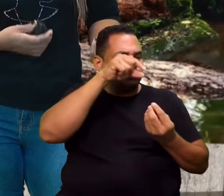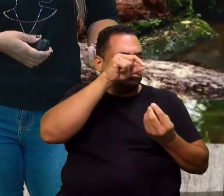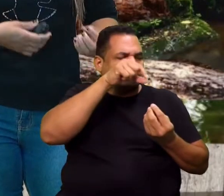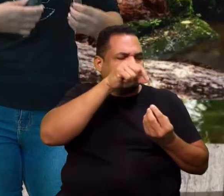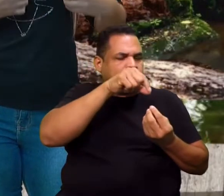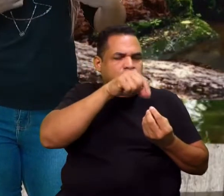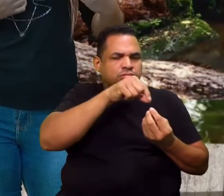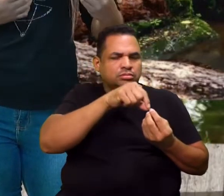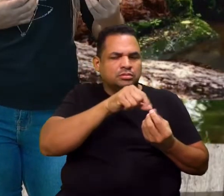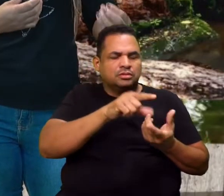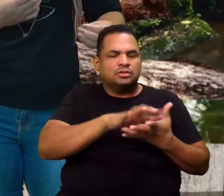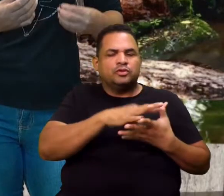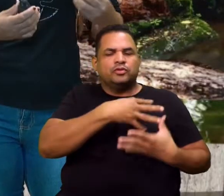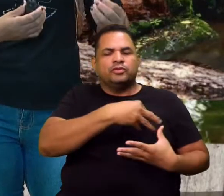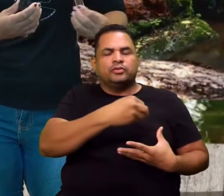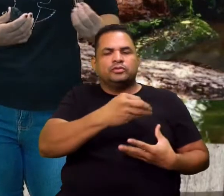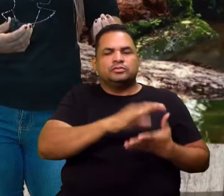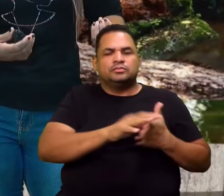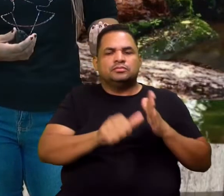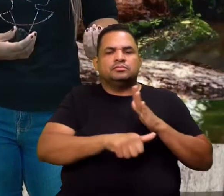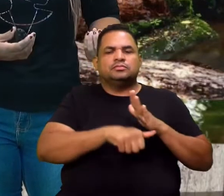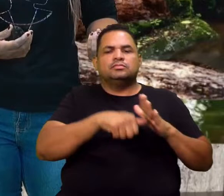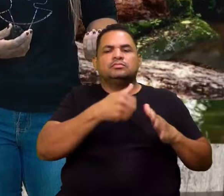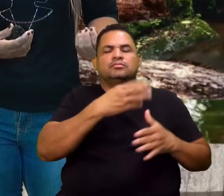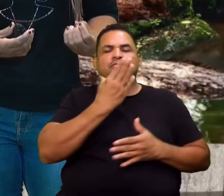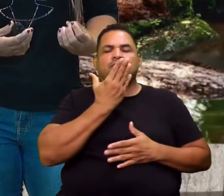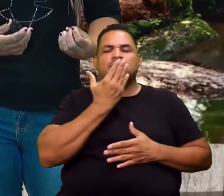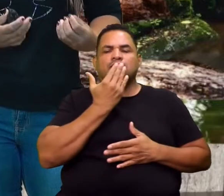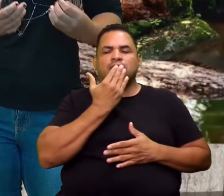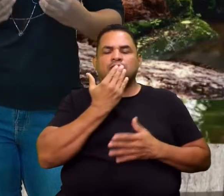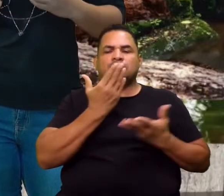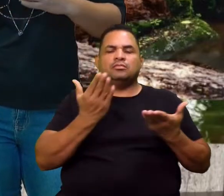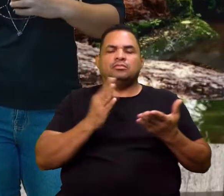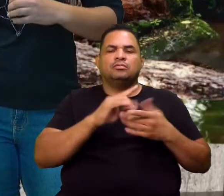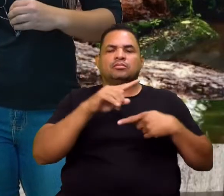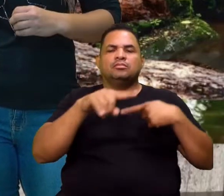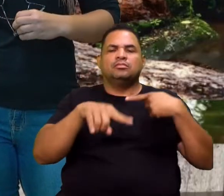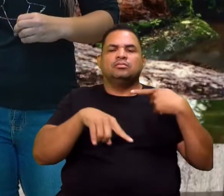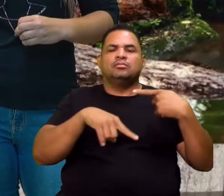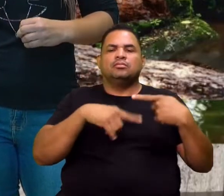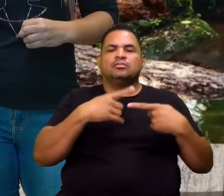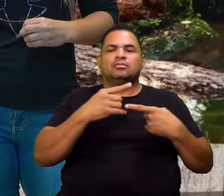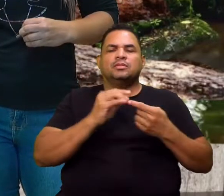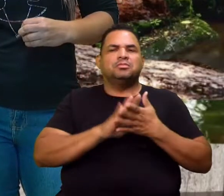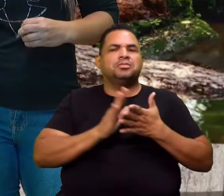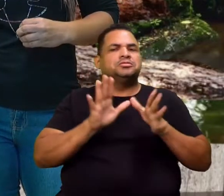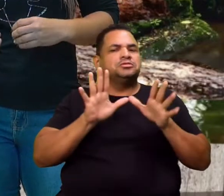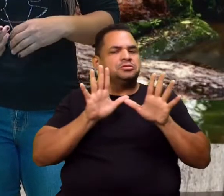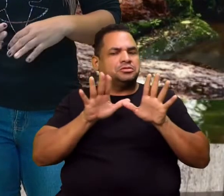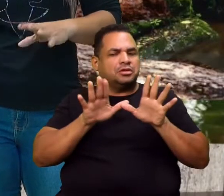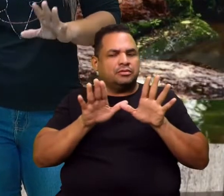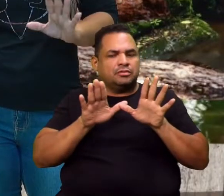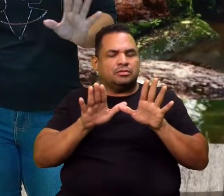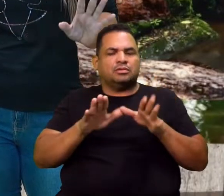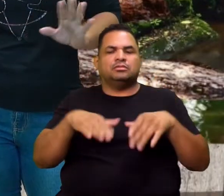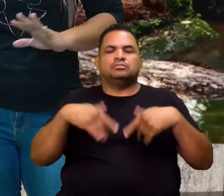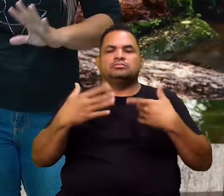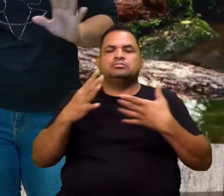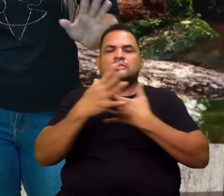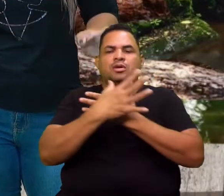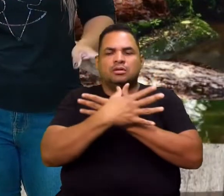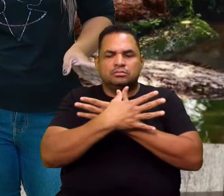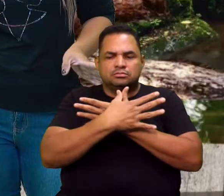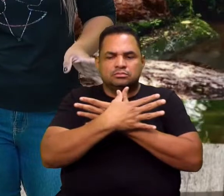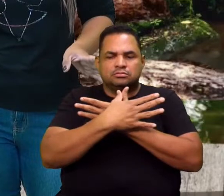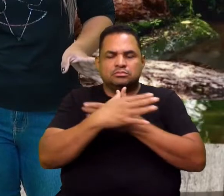daqueles filhotes os primeiros alimentos, né? E depois ela ensina a voar, tá? Porque ele precisa